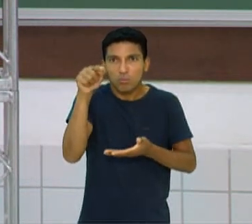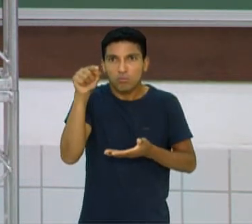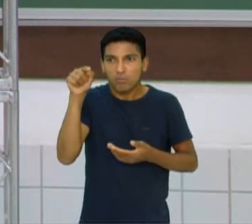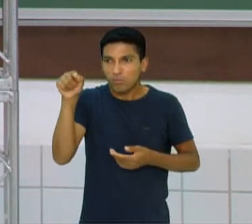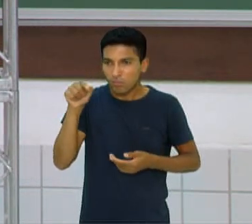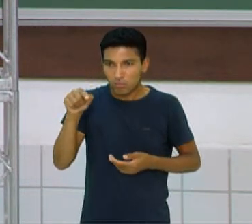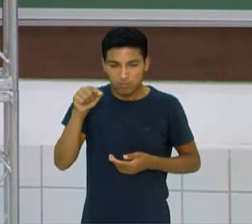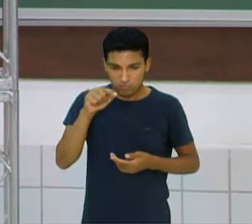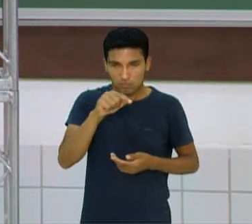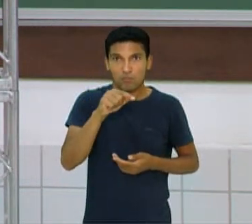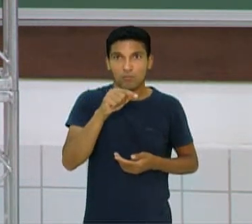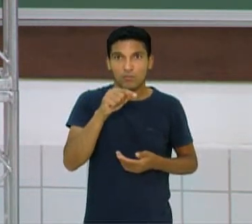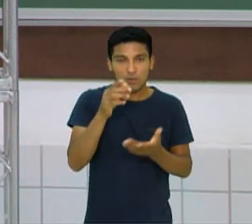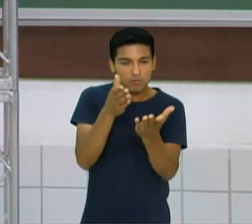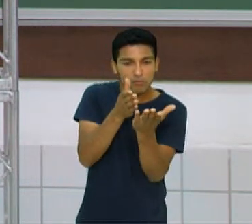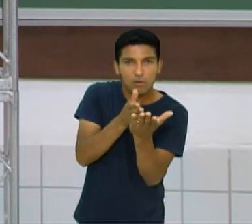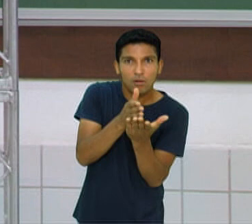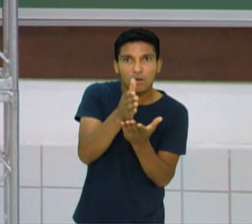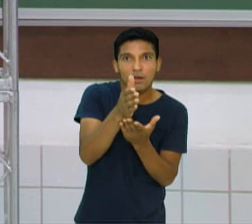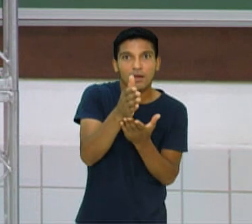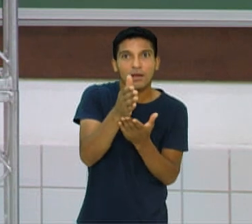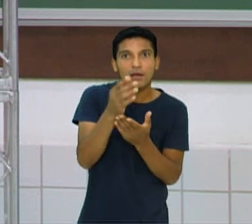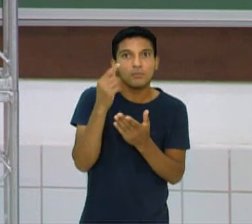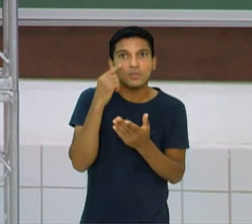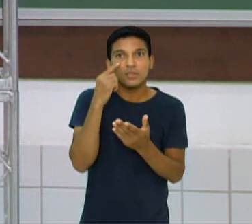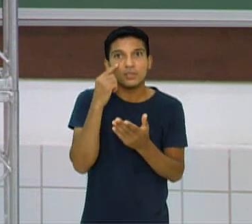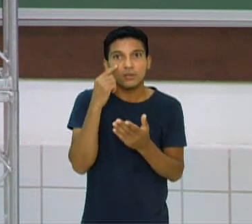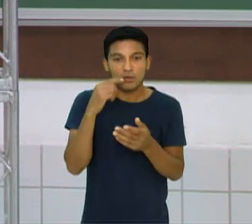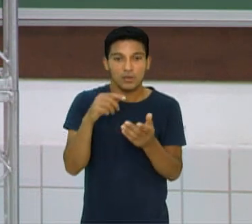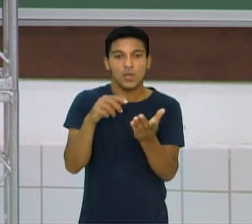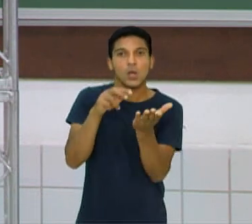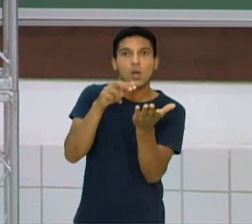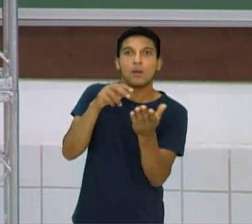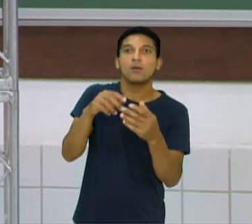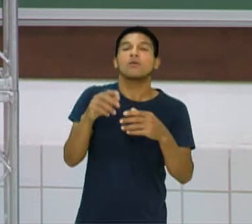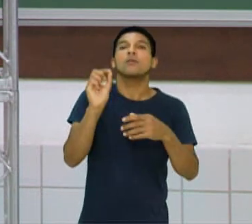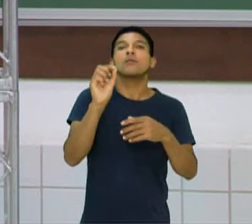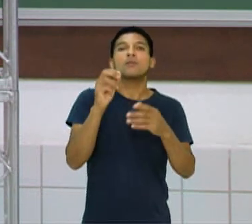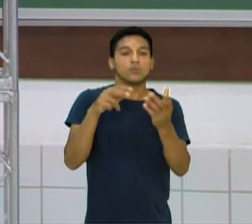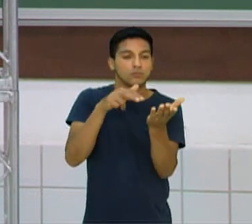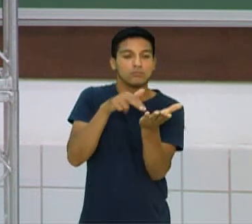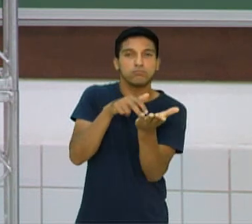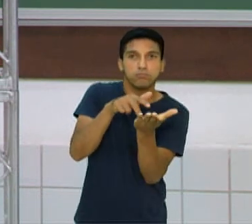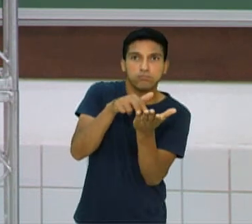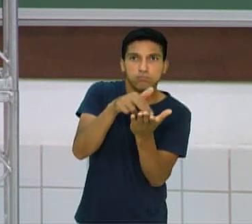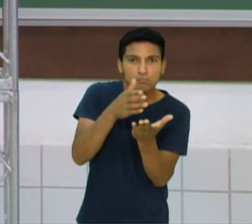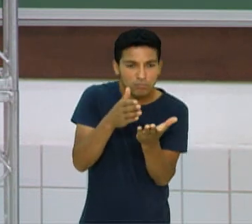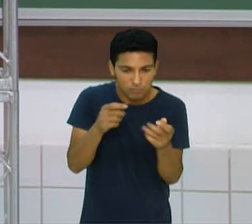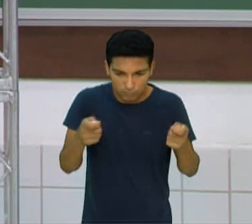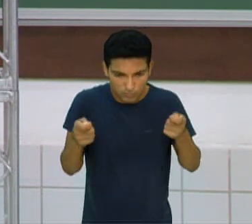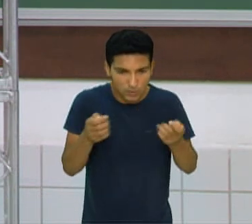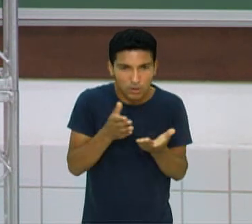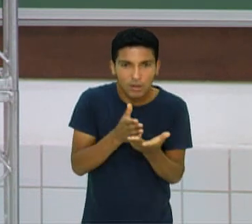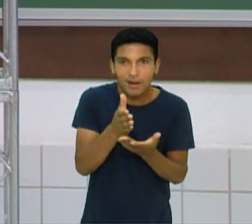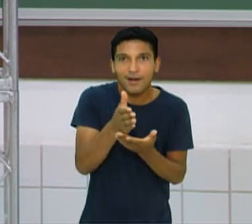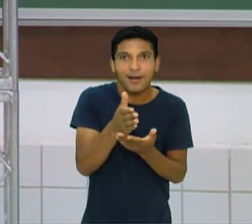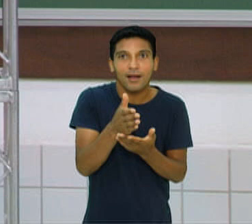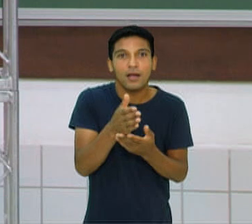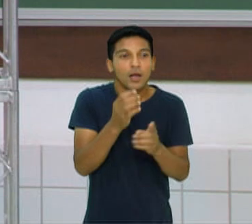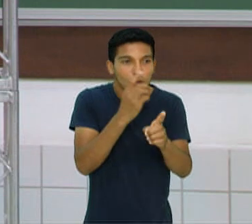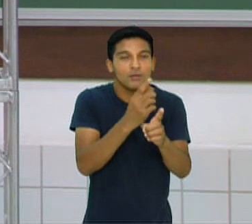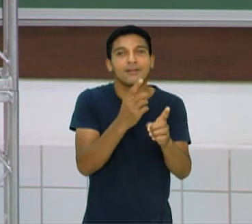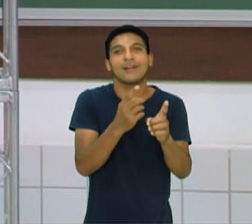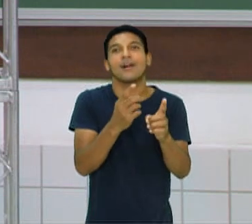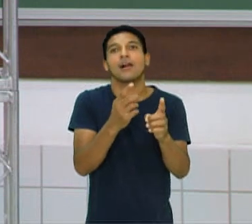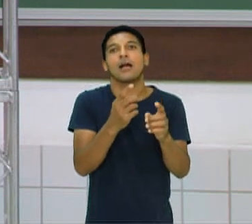ele deve passar e registrar a passagem dele nesses prismas, tá? E além do mapa, ele usa uma bússola,